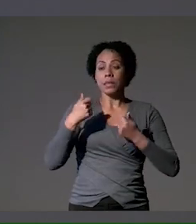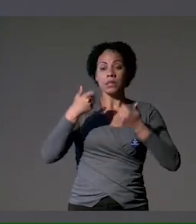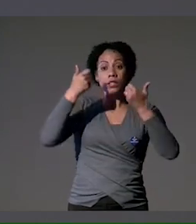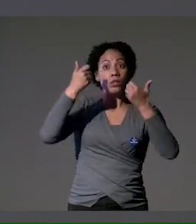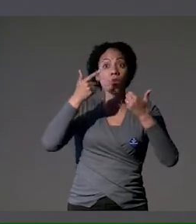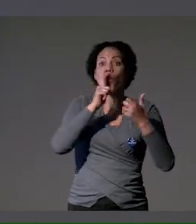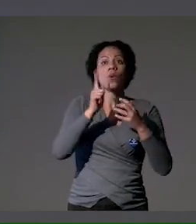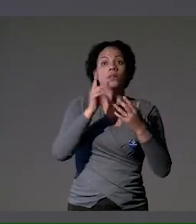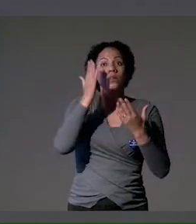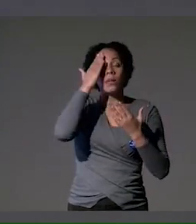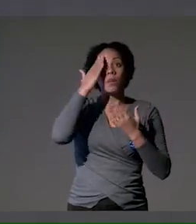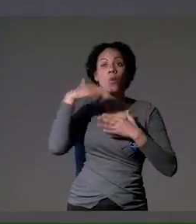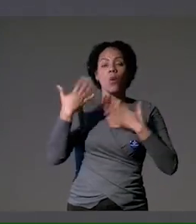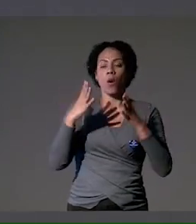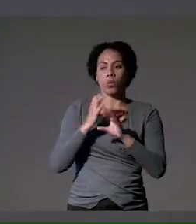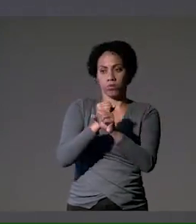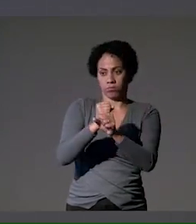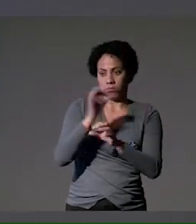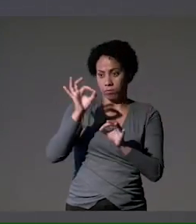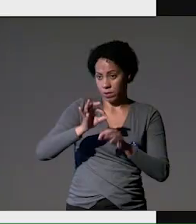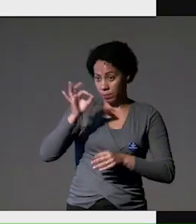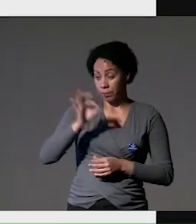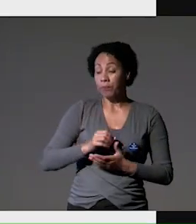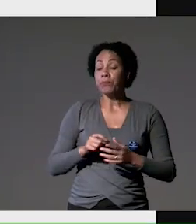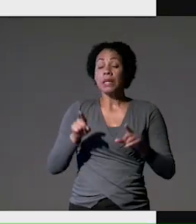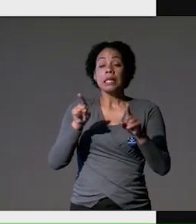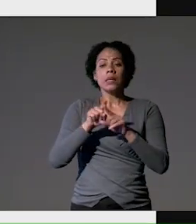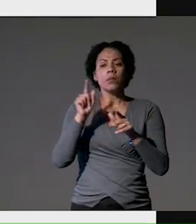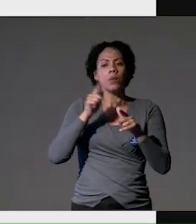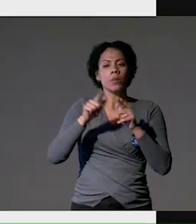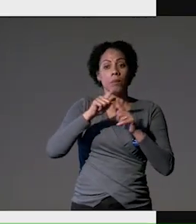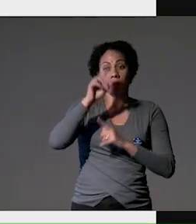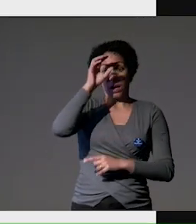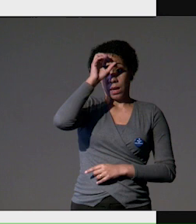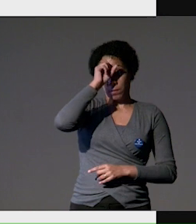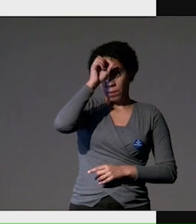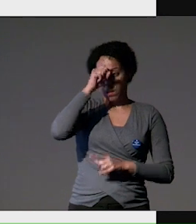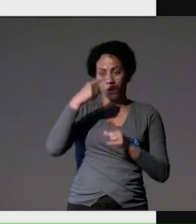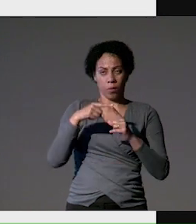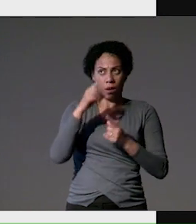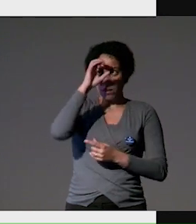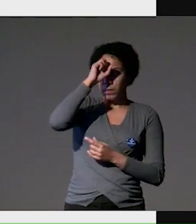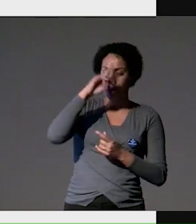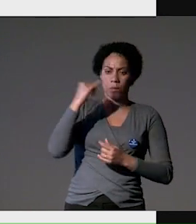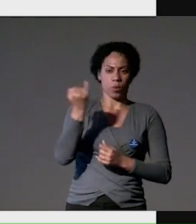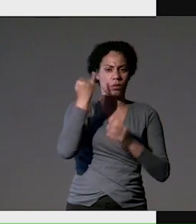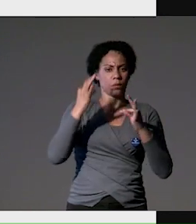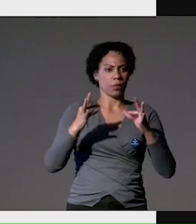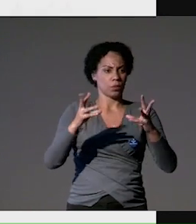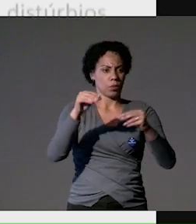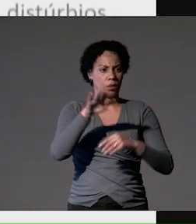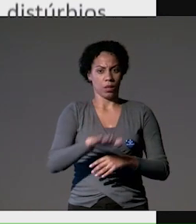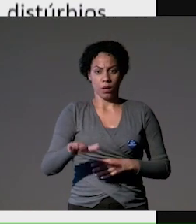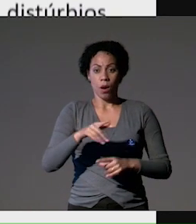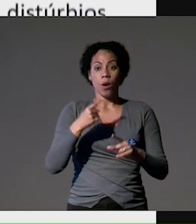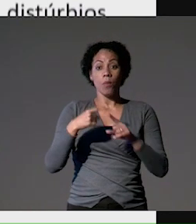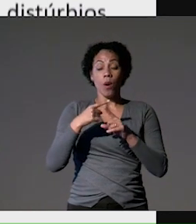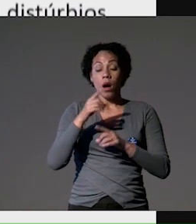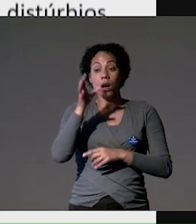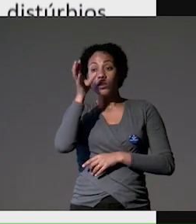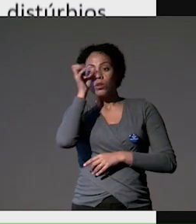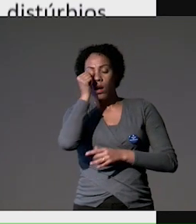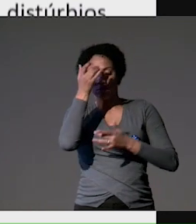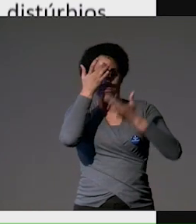né? E a questão da aprendizagem, que para toda criança é essencial, né? Então, durante o sono, que nós vamos fixar essas